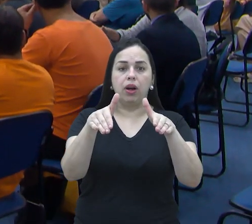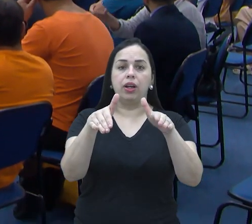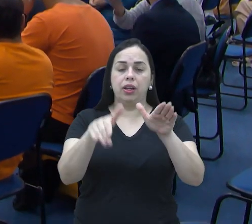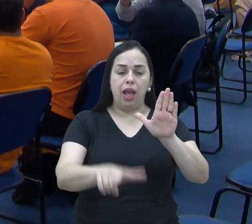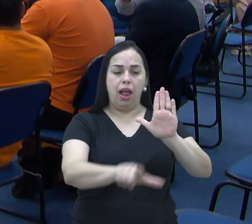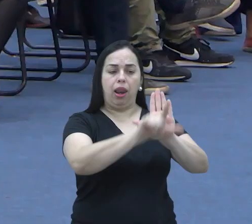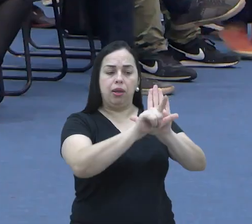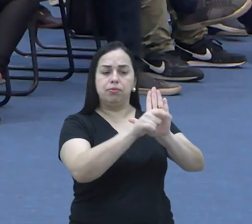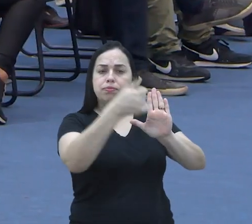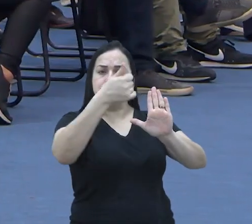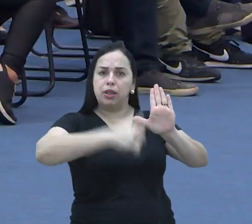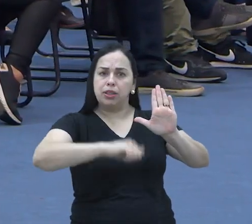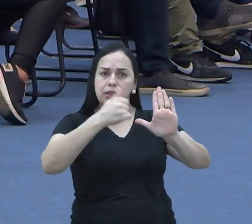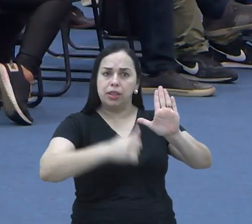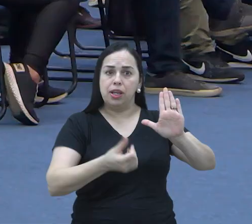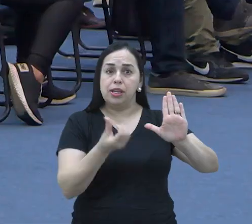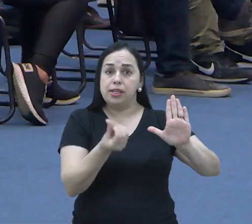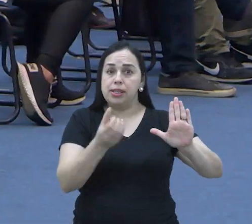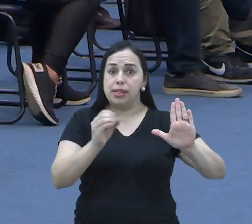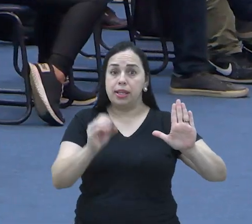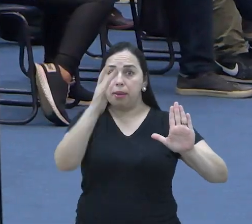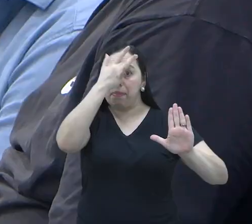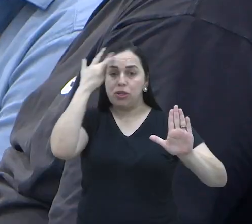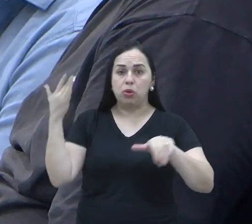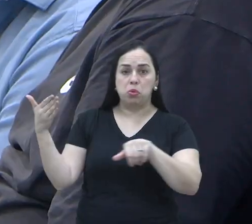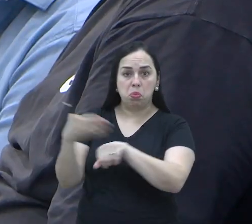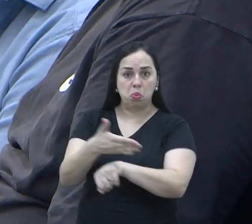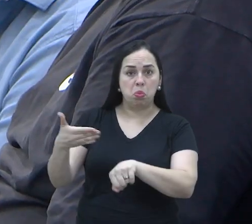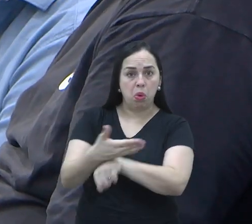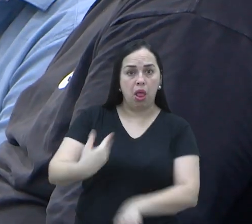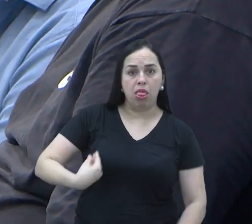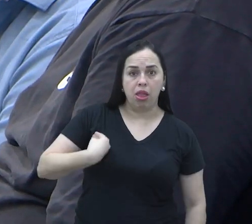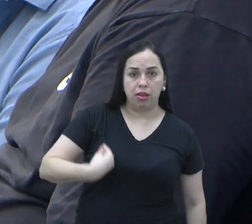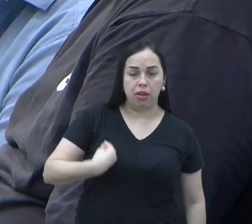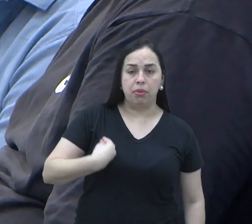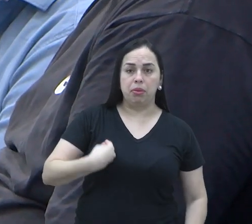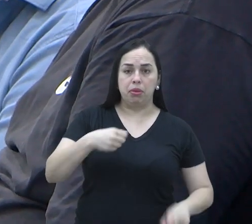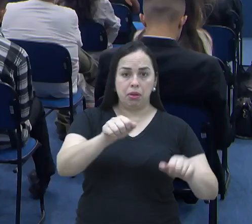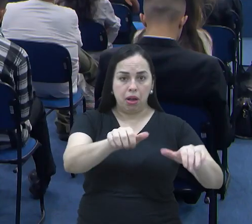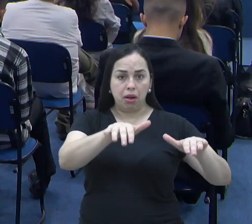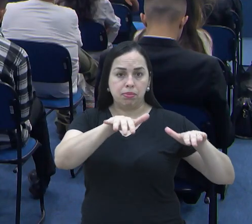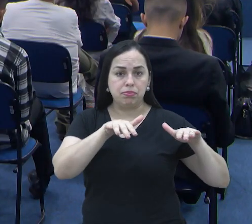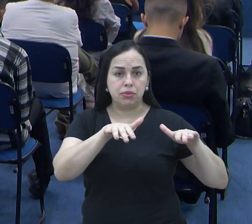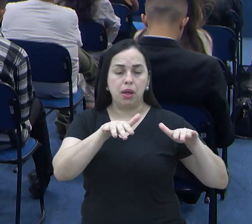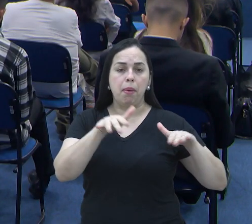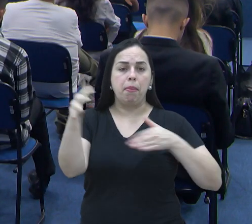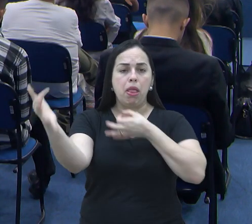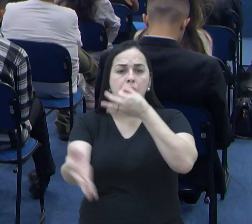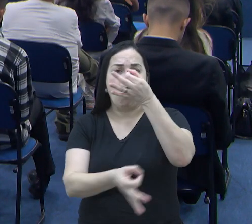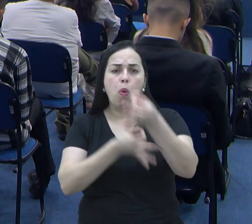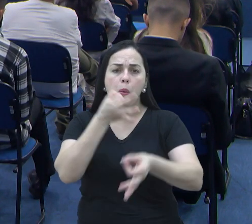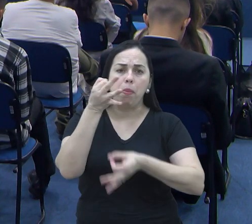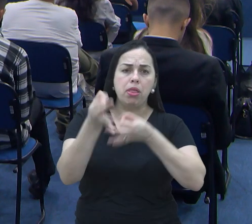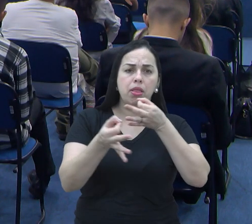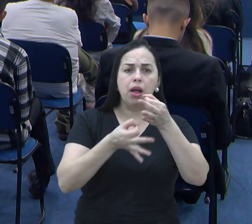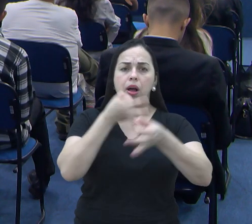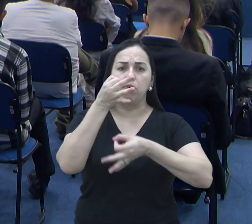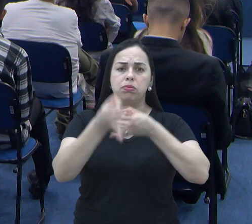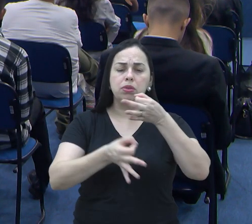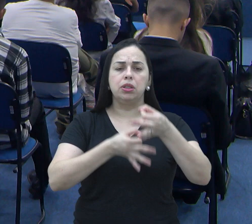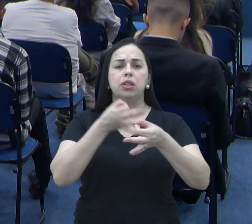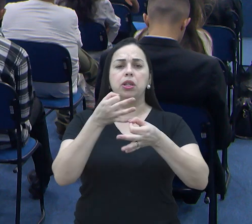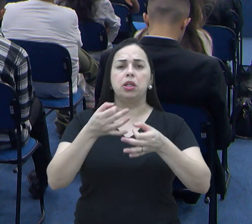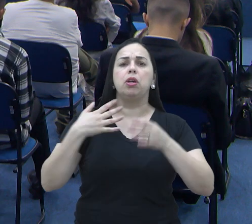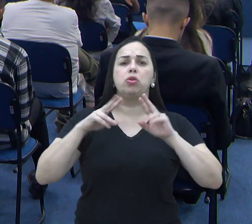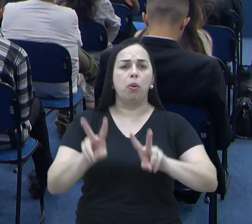da LOA. Cerca de 60 pessoas compareceram ao plenário da Câmara para participar da audiência pública